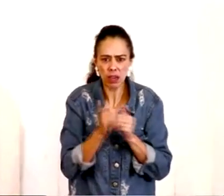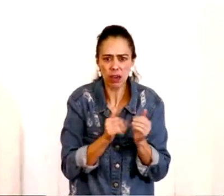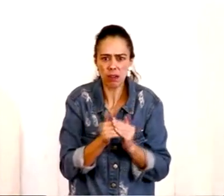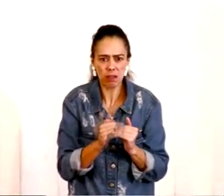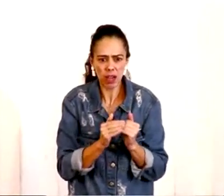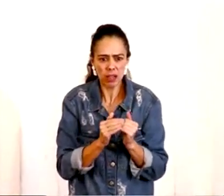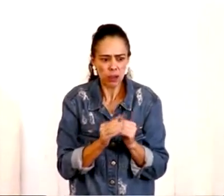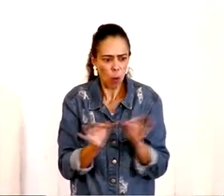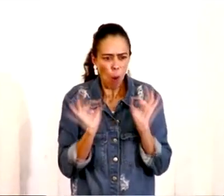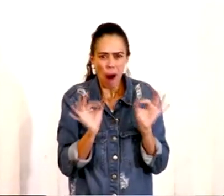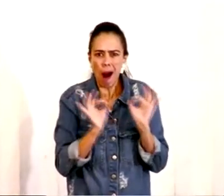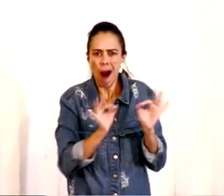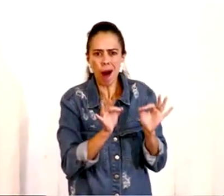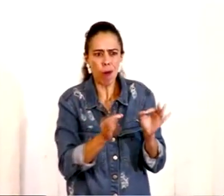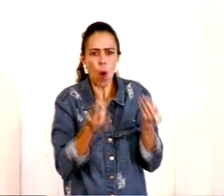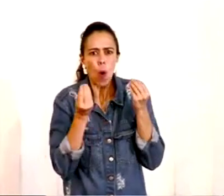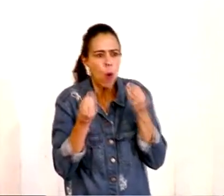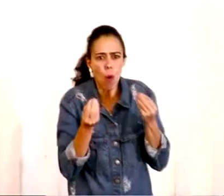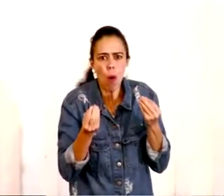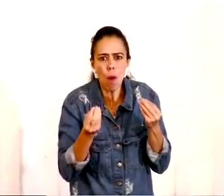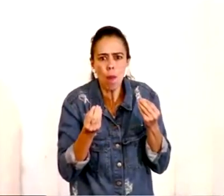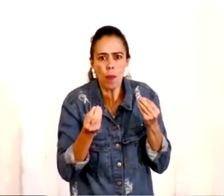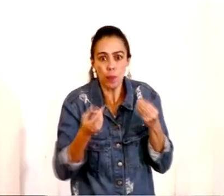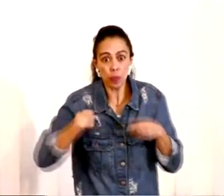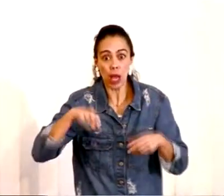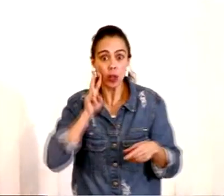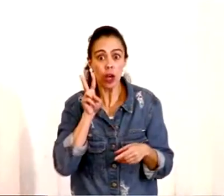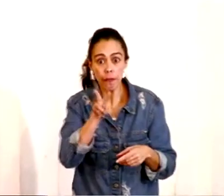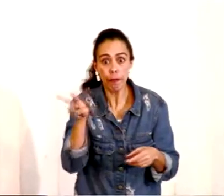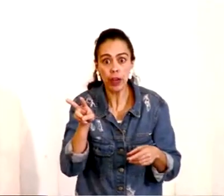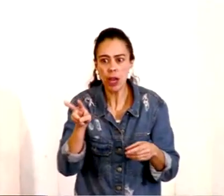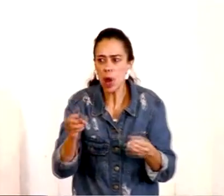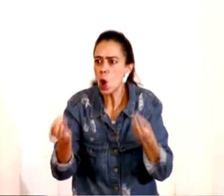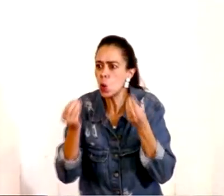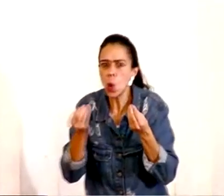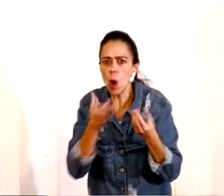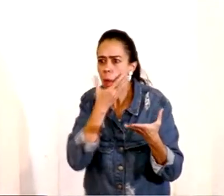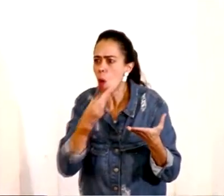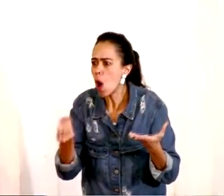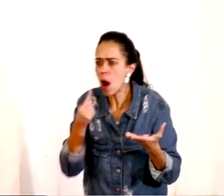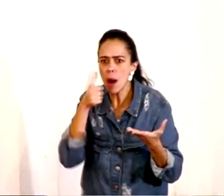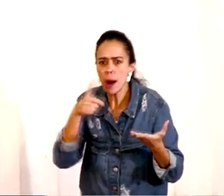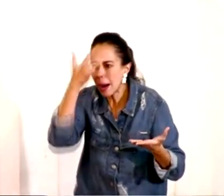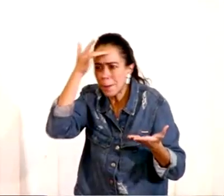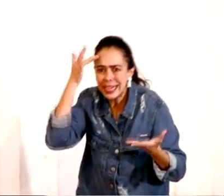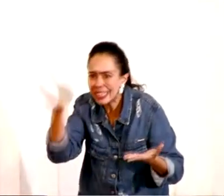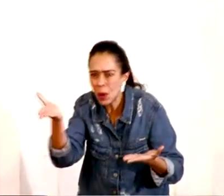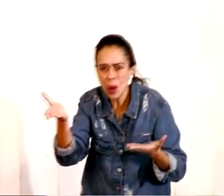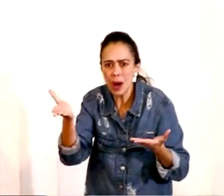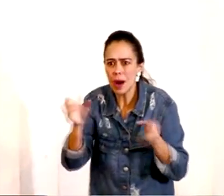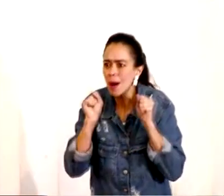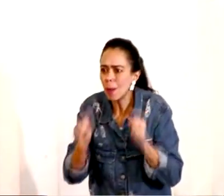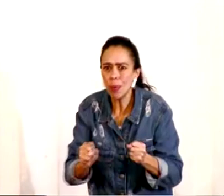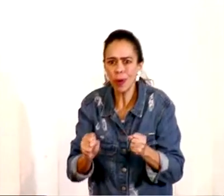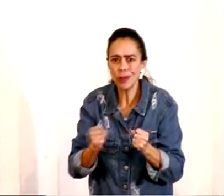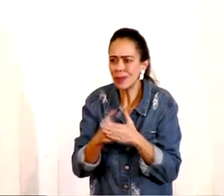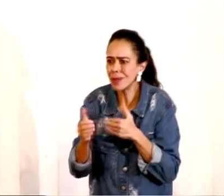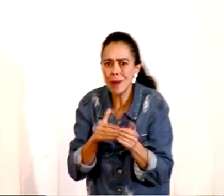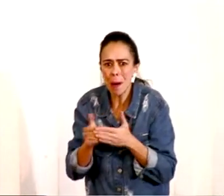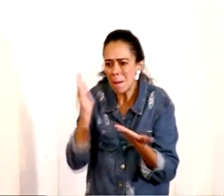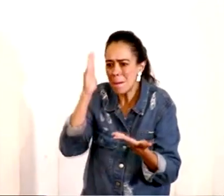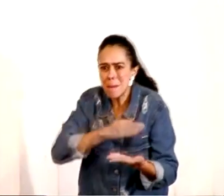nós perguntamos: como o homem é capaz de fazer tal atrocidade? Como o homem é capaz de agir